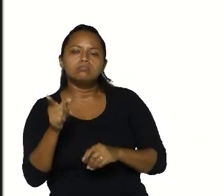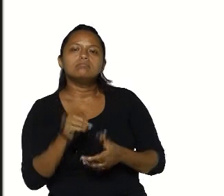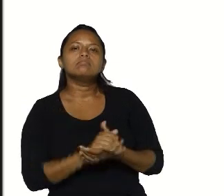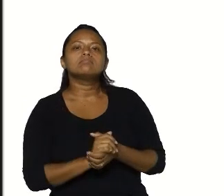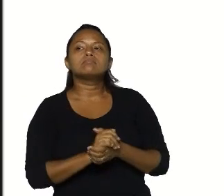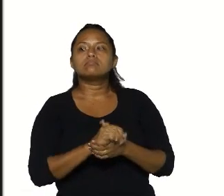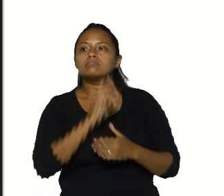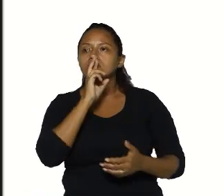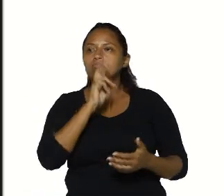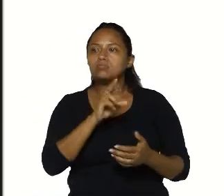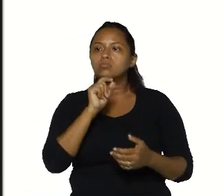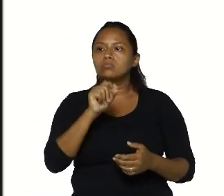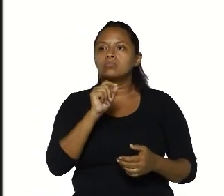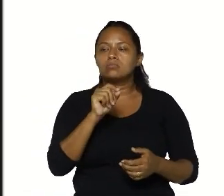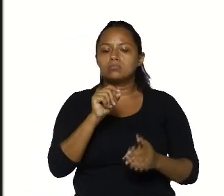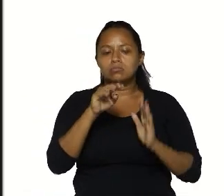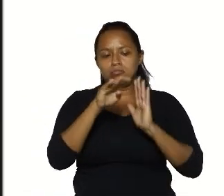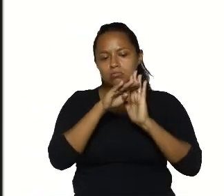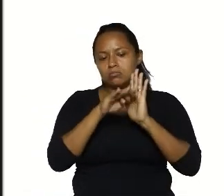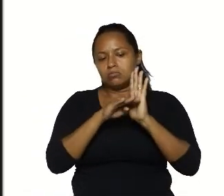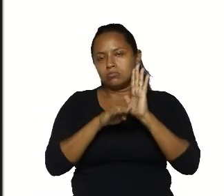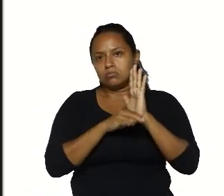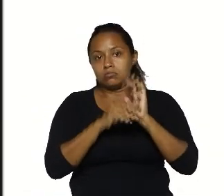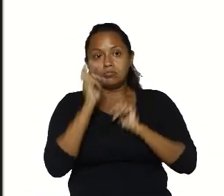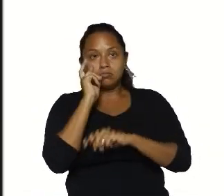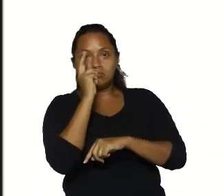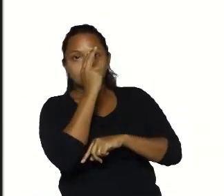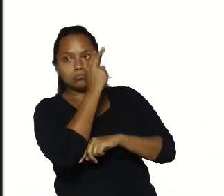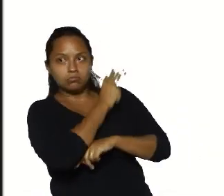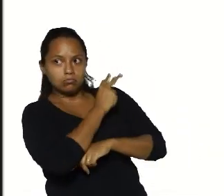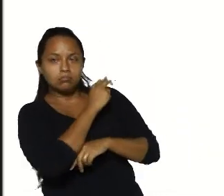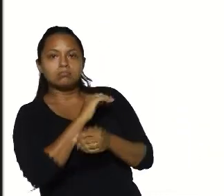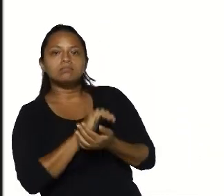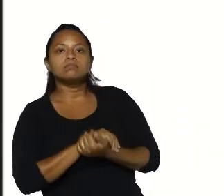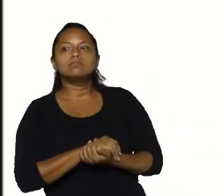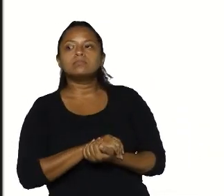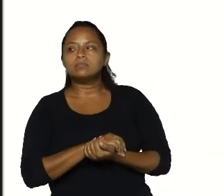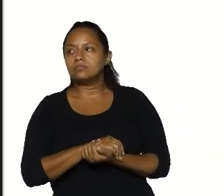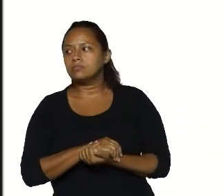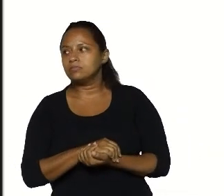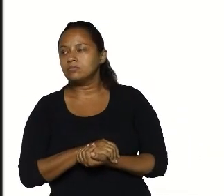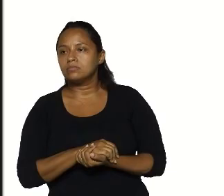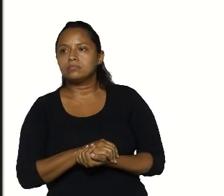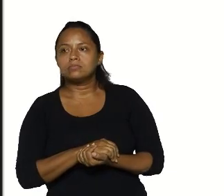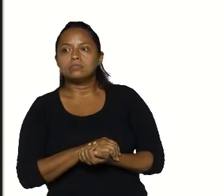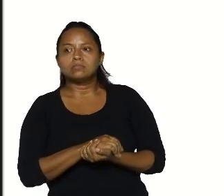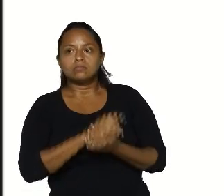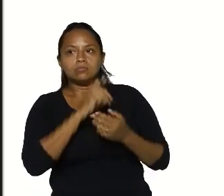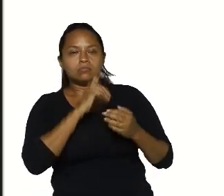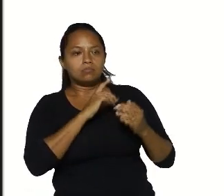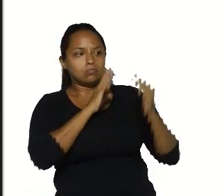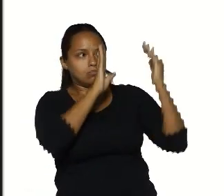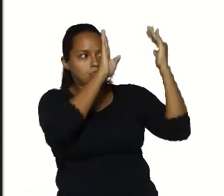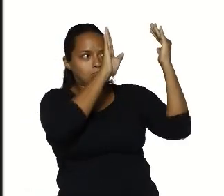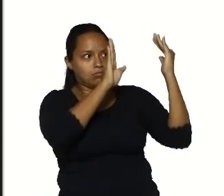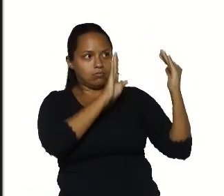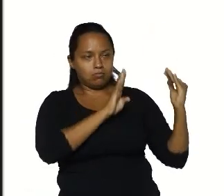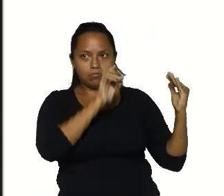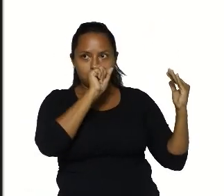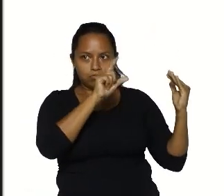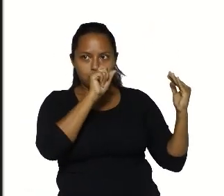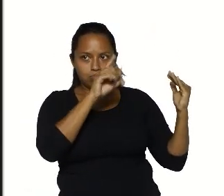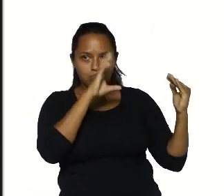Os resultados estão dispostos na tabela. Então dá uma olhadinha aqui na tabela. Aqui são os constituintes que o médico